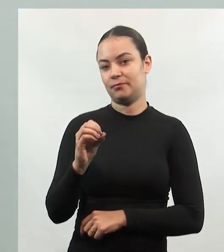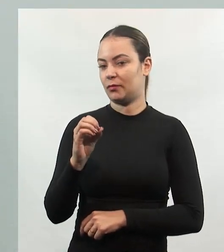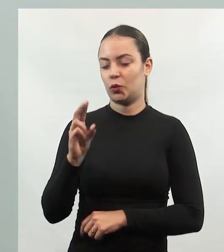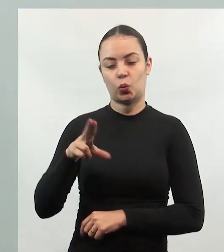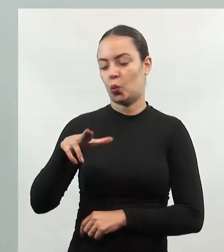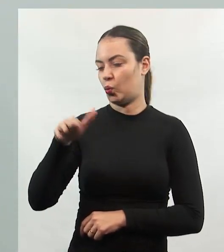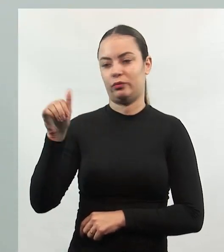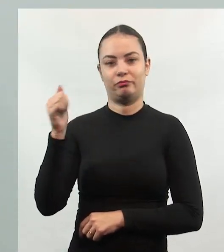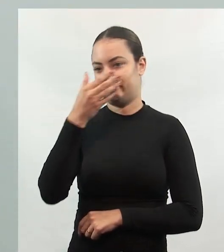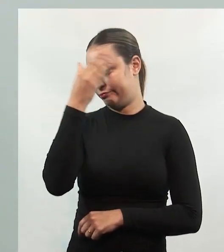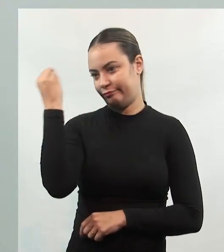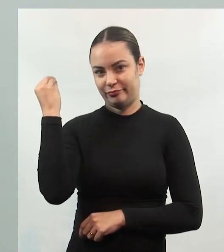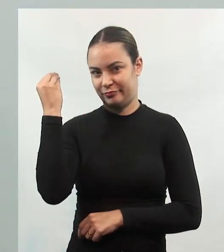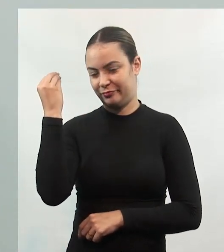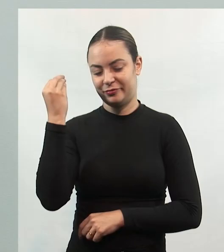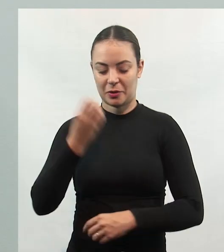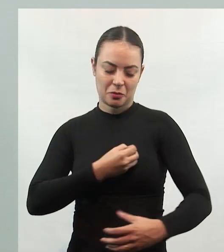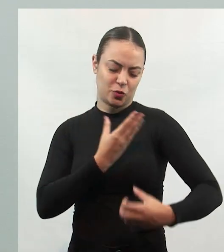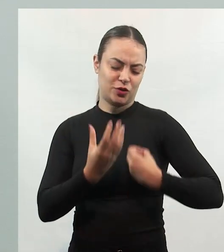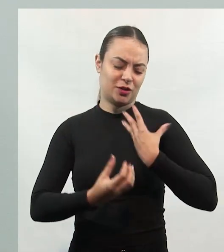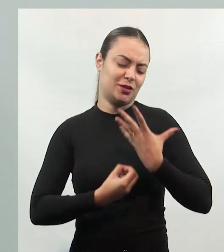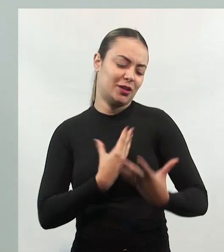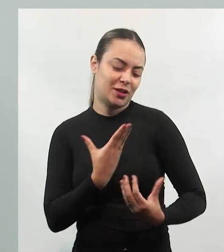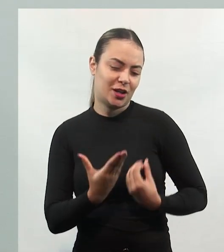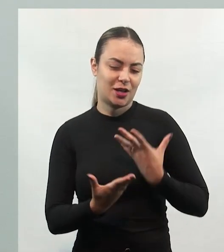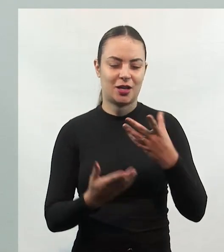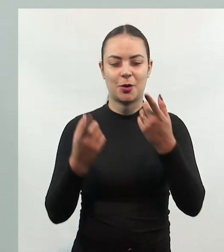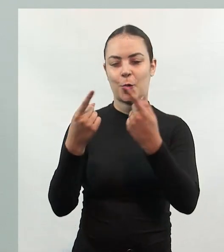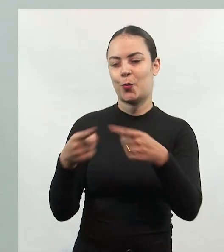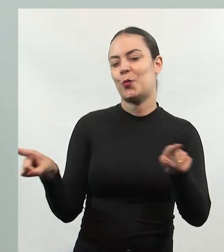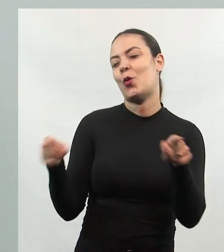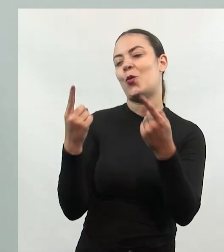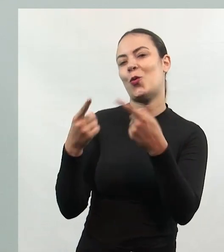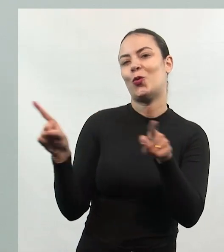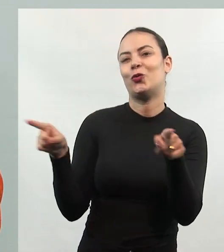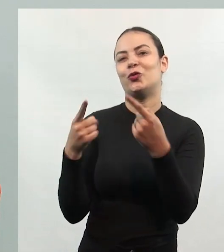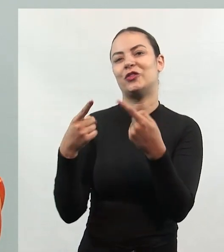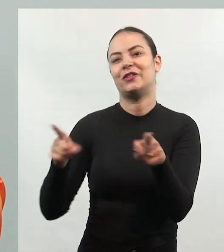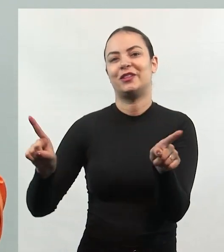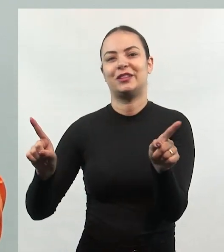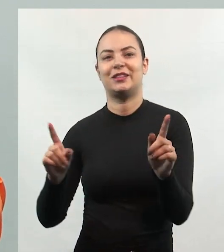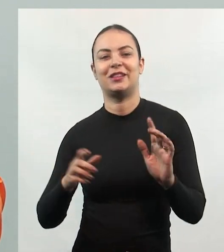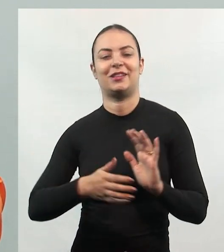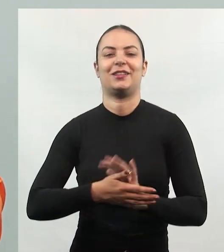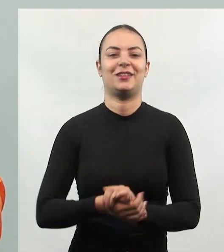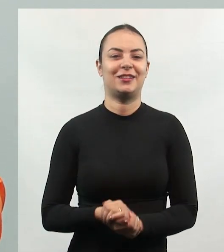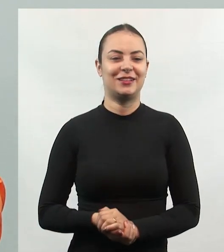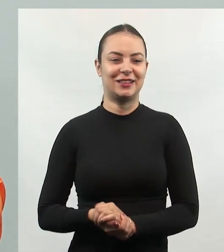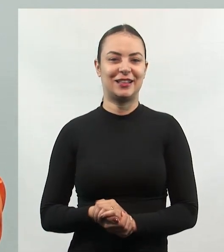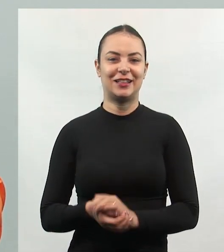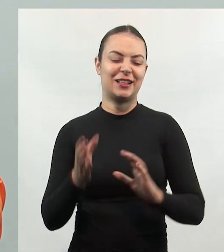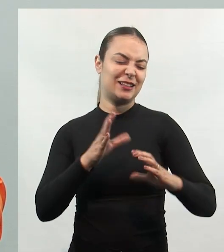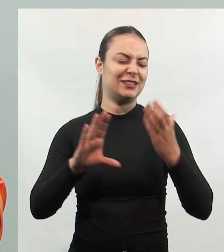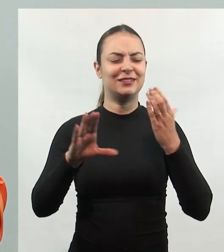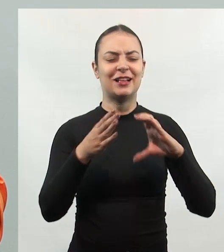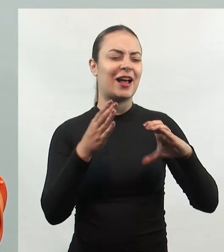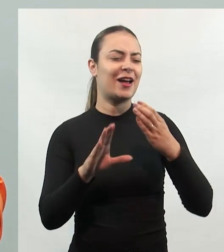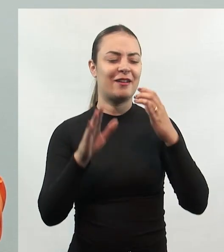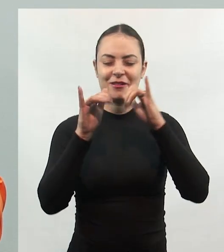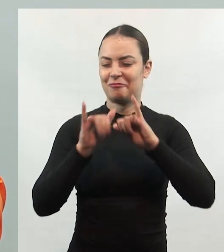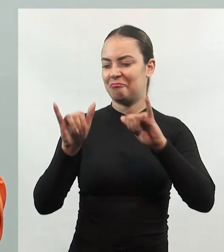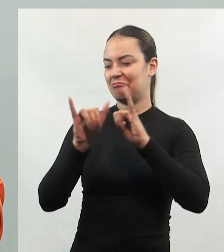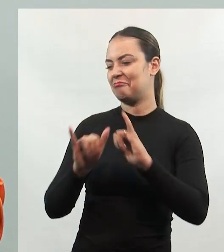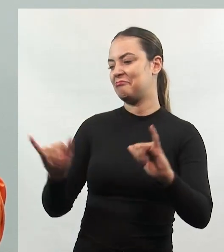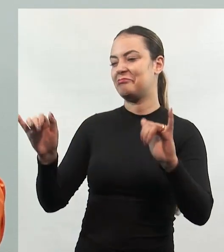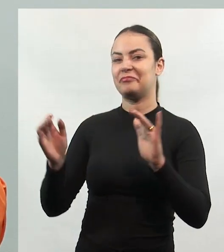aula. Professora Ana, maravilhosa de didática também. Professor Suame, né? Suame, Ex-secretário de